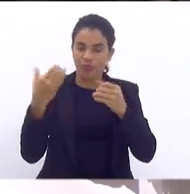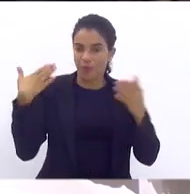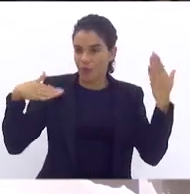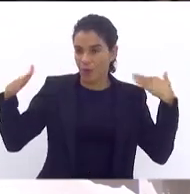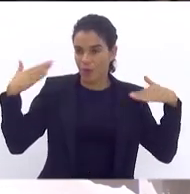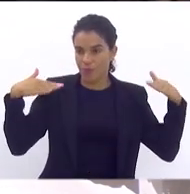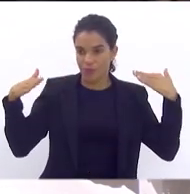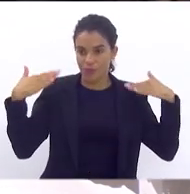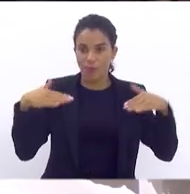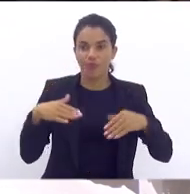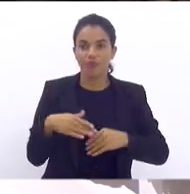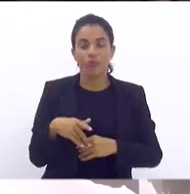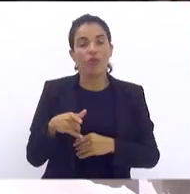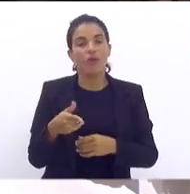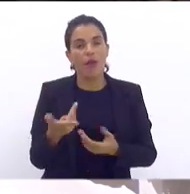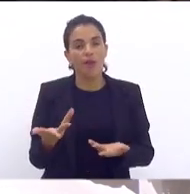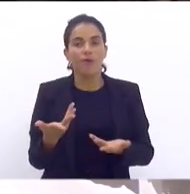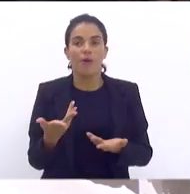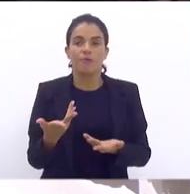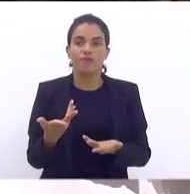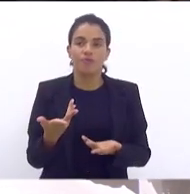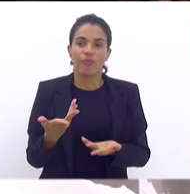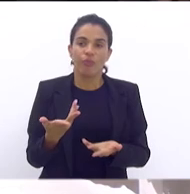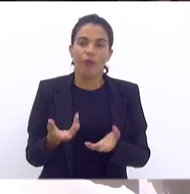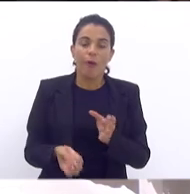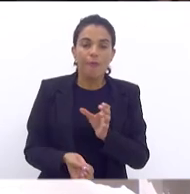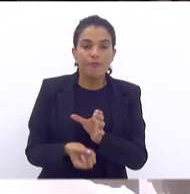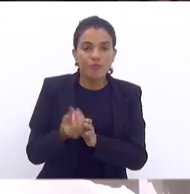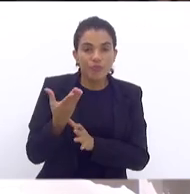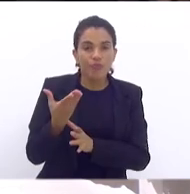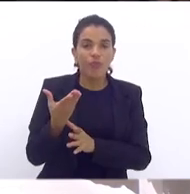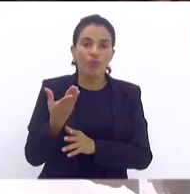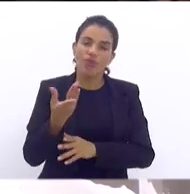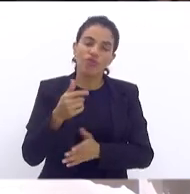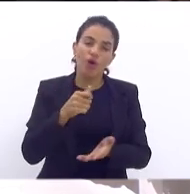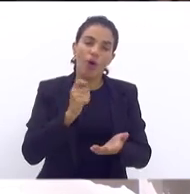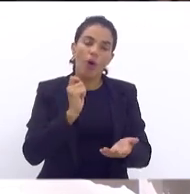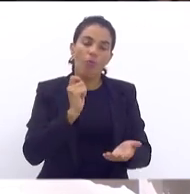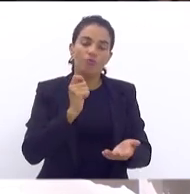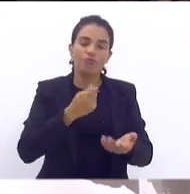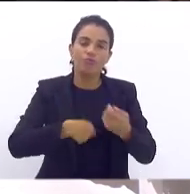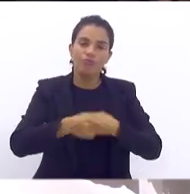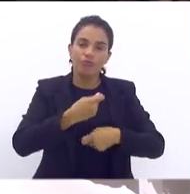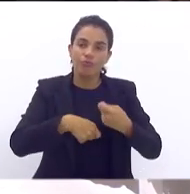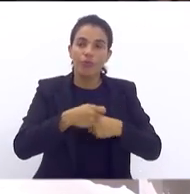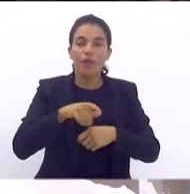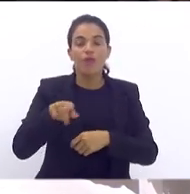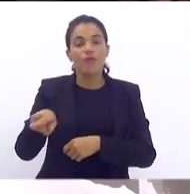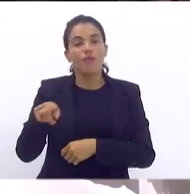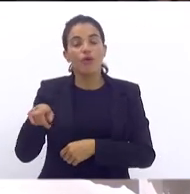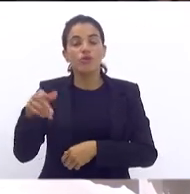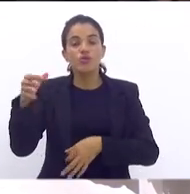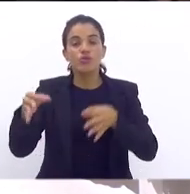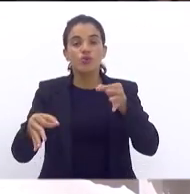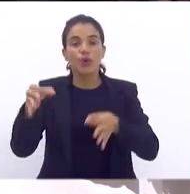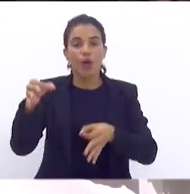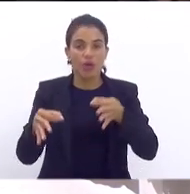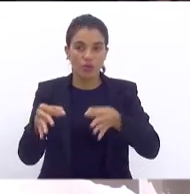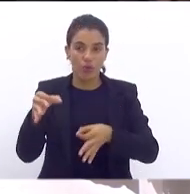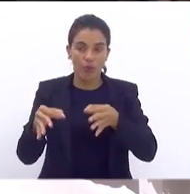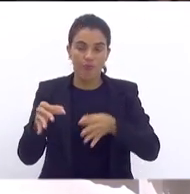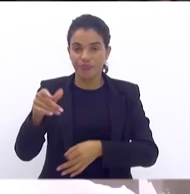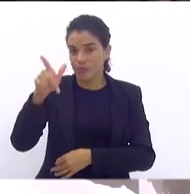por conta disso, foi aberto aqui apenas um procedimento administrativo e o caso foi julgado pelo Tribunal Marítimo de Hamburgo,